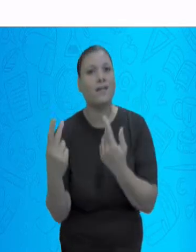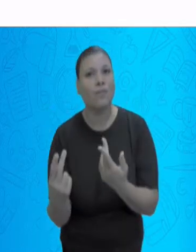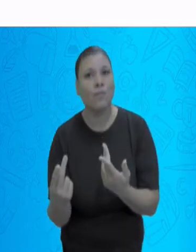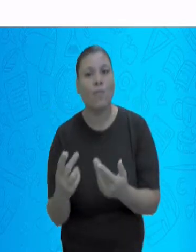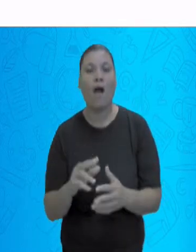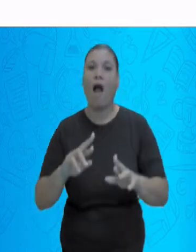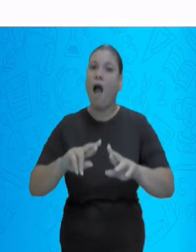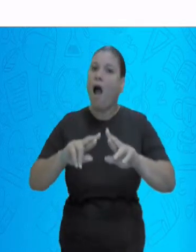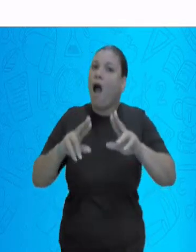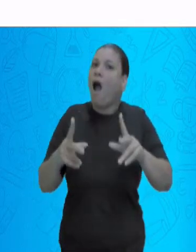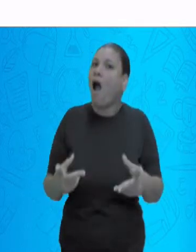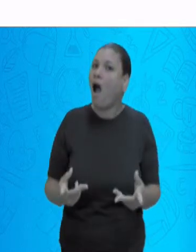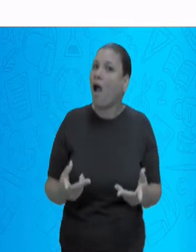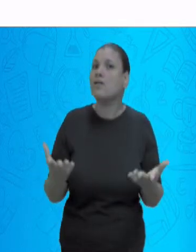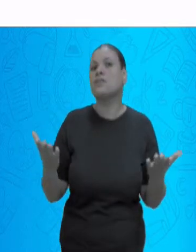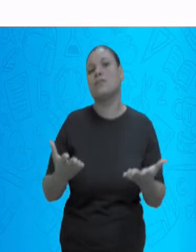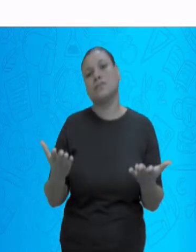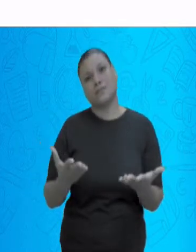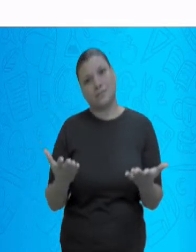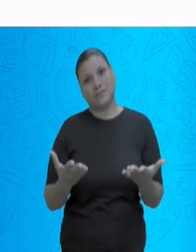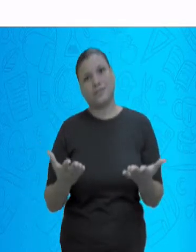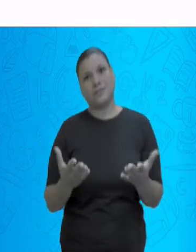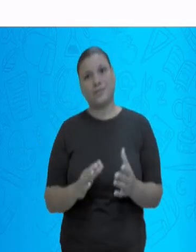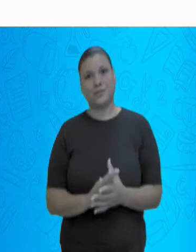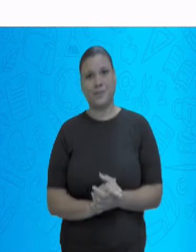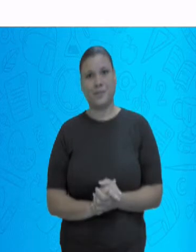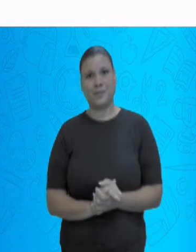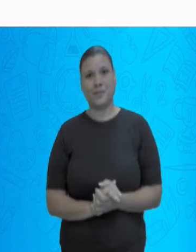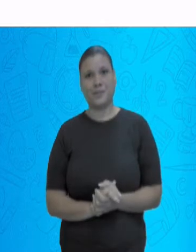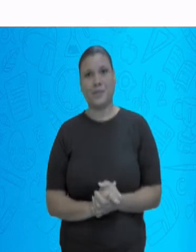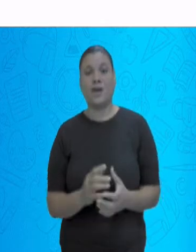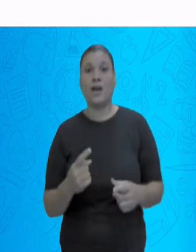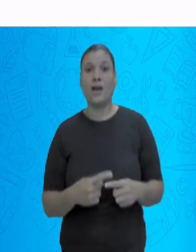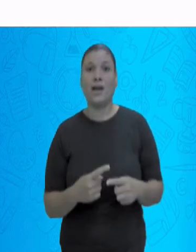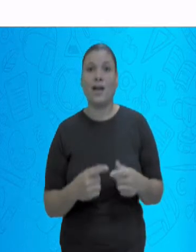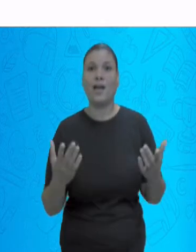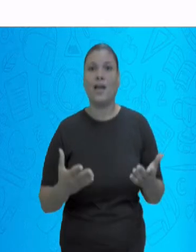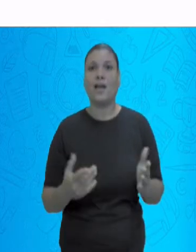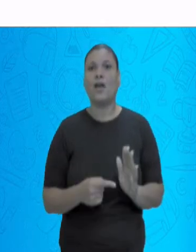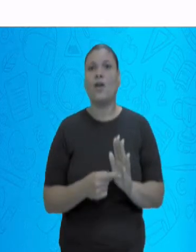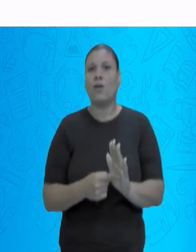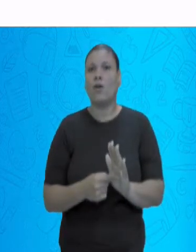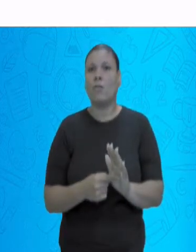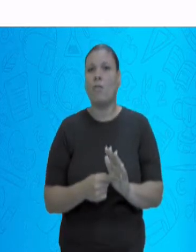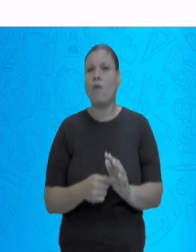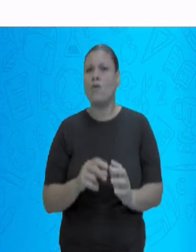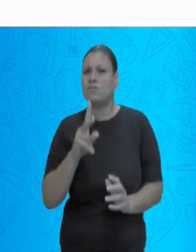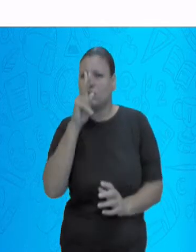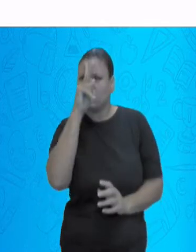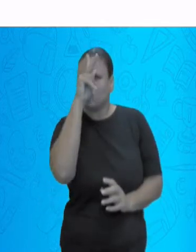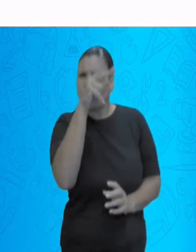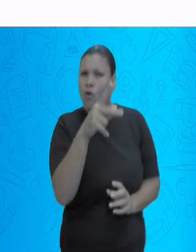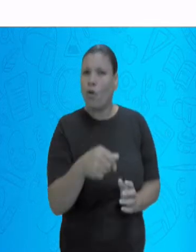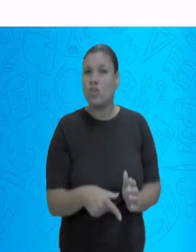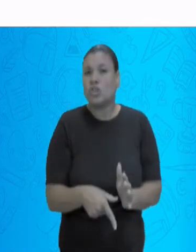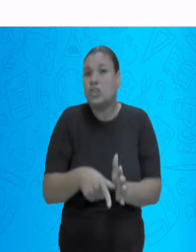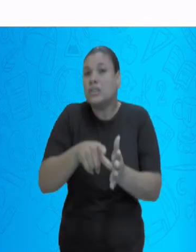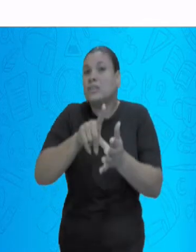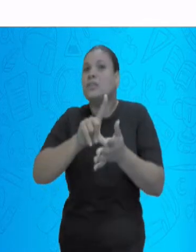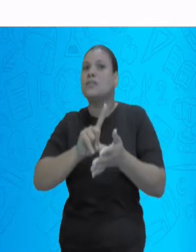fraco. Aqui a pronúncia do pronome é mais nítida e ele costuma ficar antes do